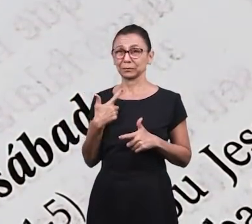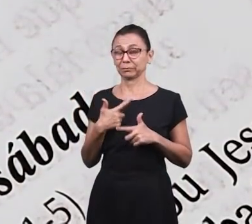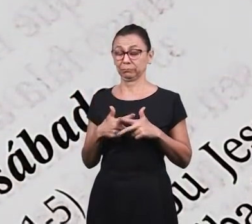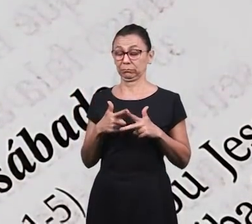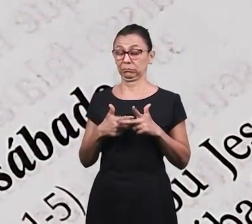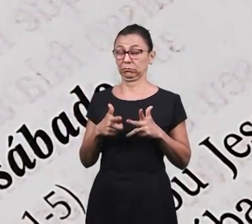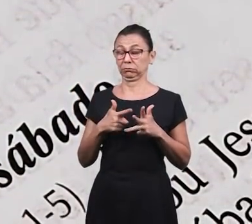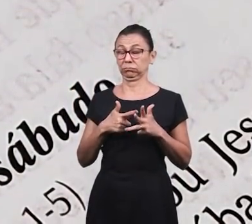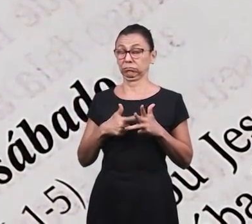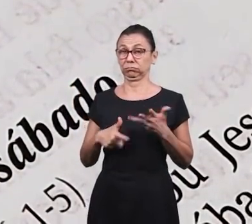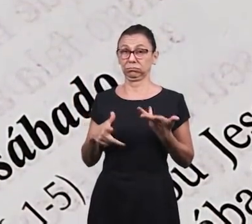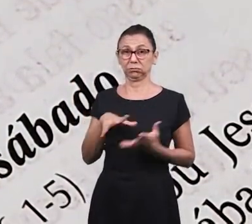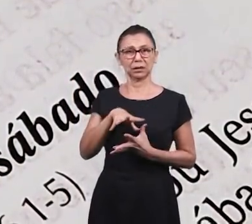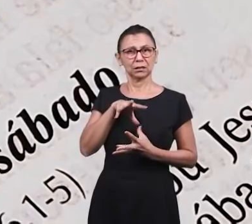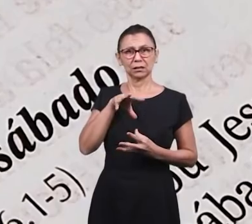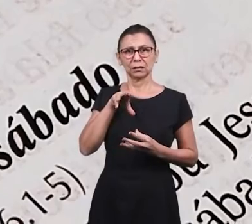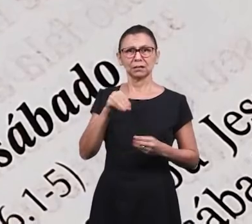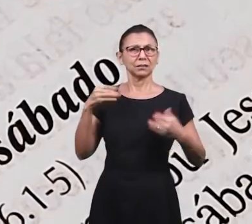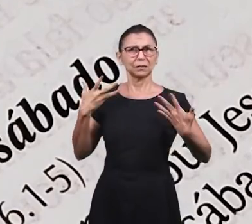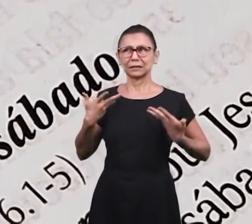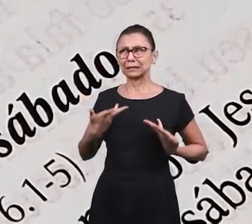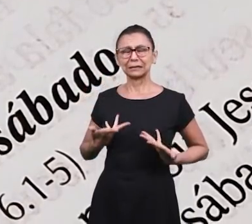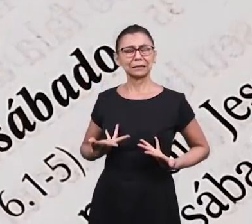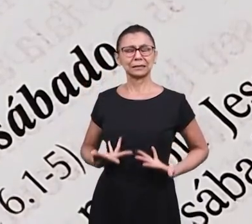Vem, alma cansada,